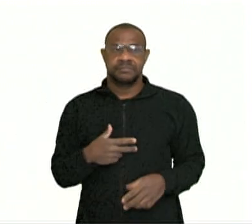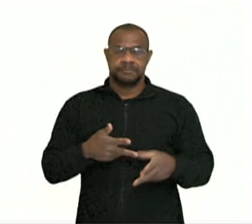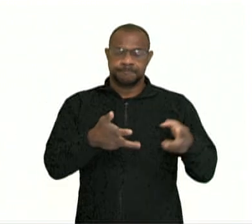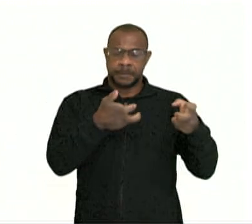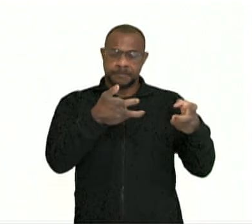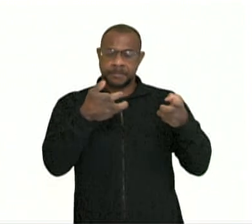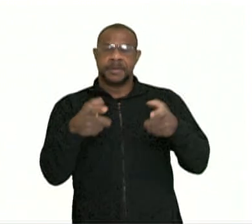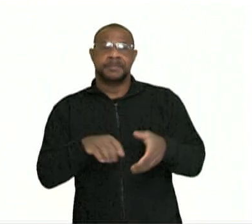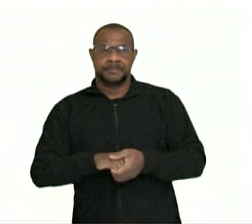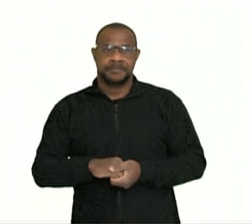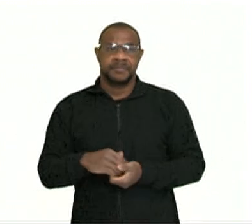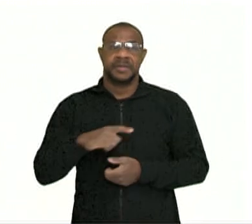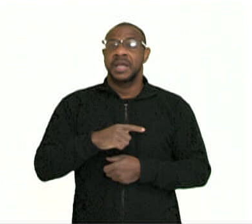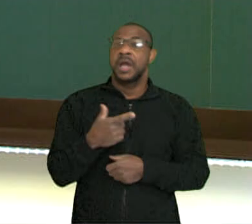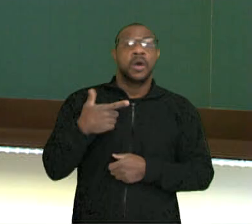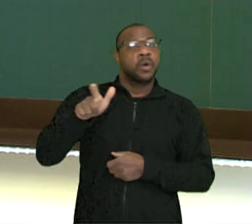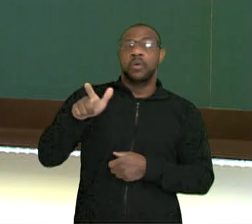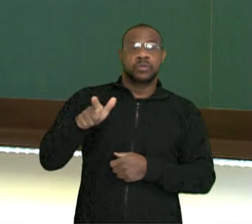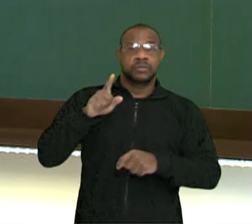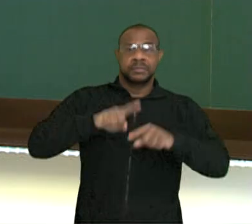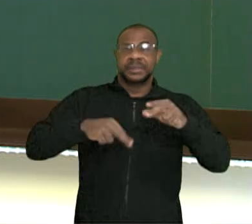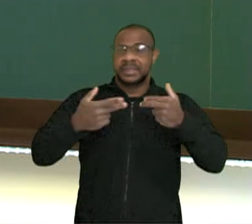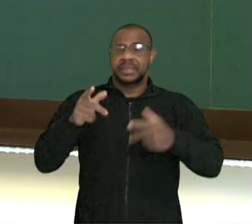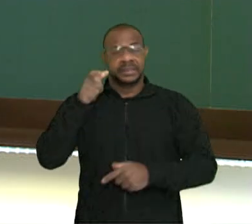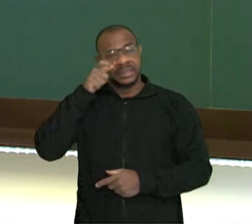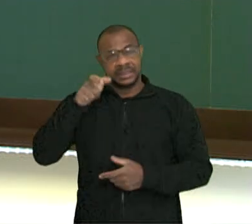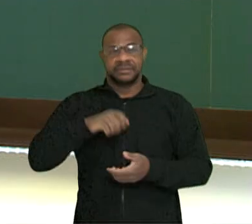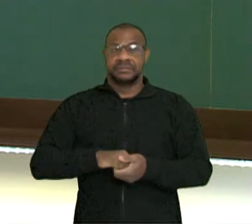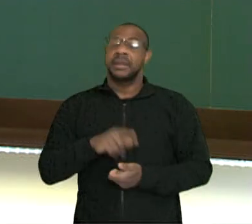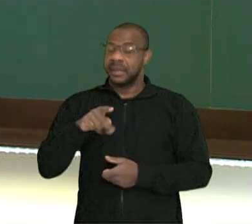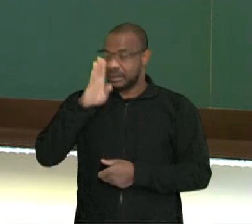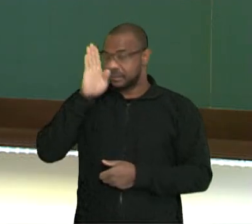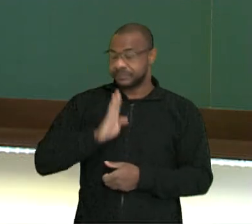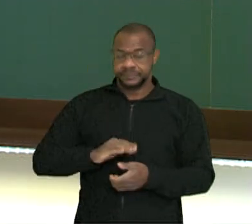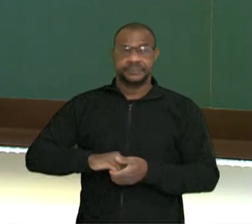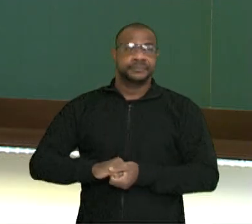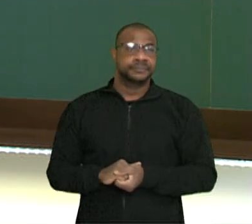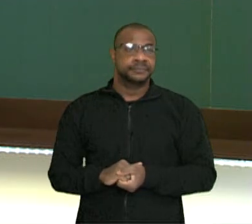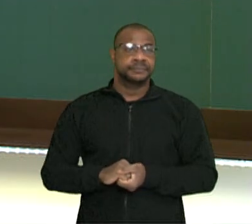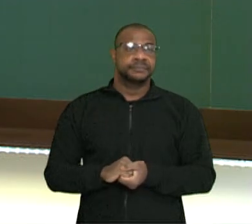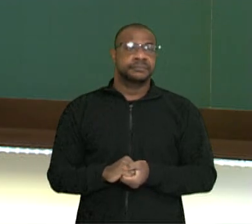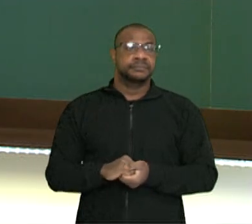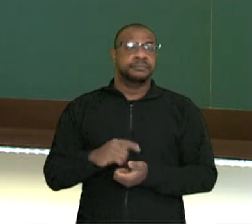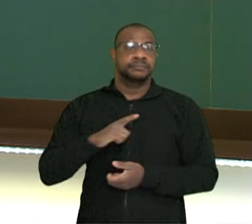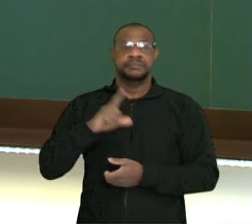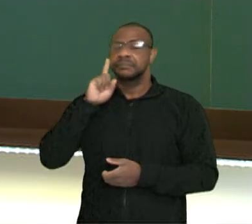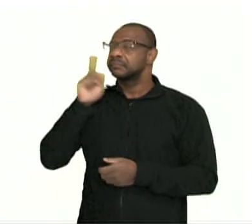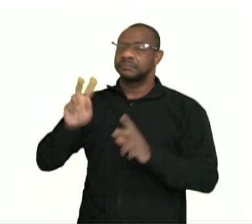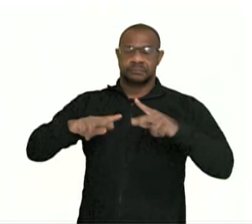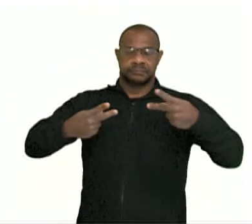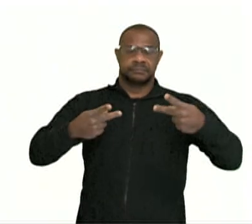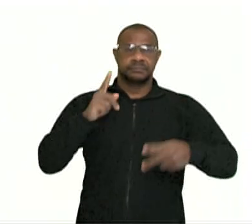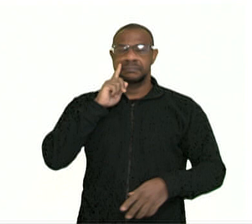Canvas que você vai ter outros recursos interessantes. É gratuito. Tá aqui a página,